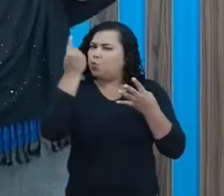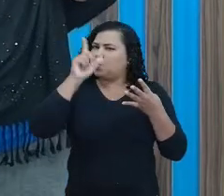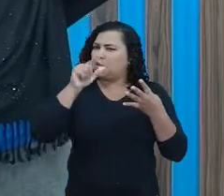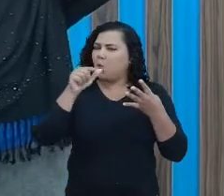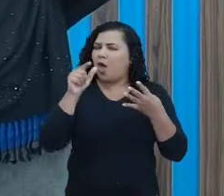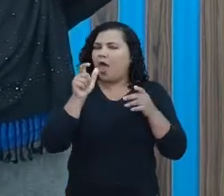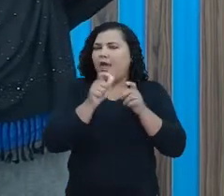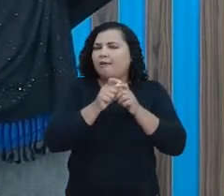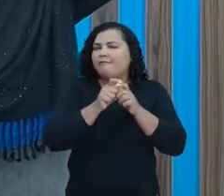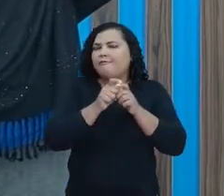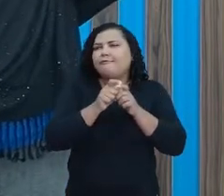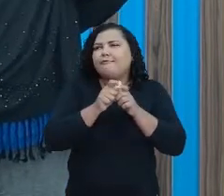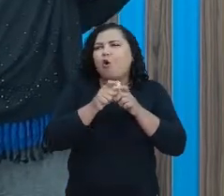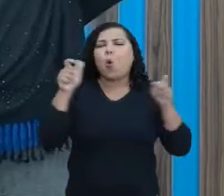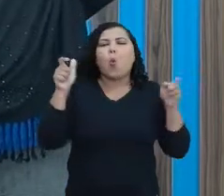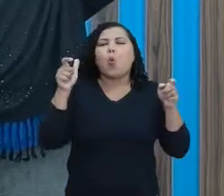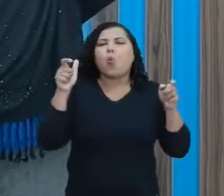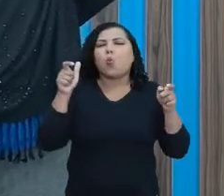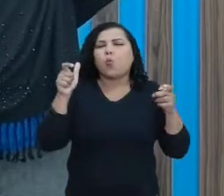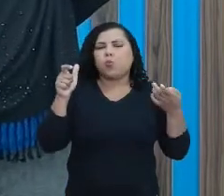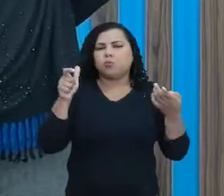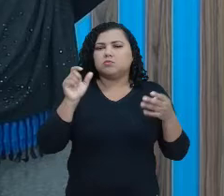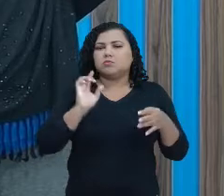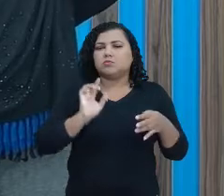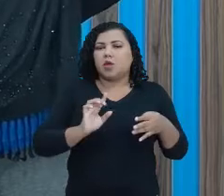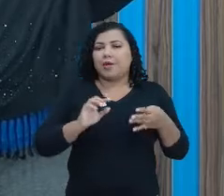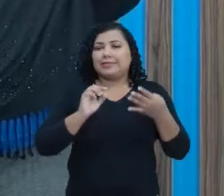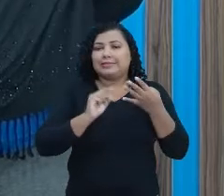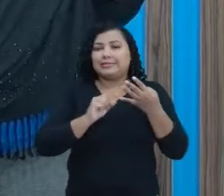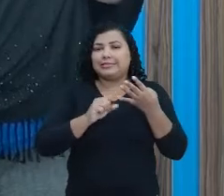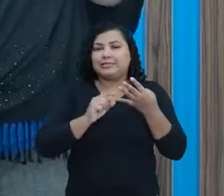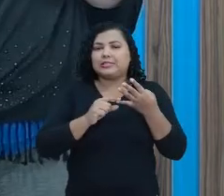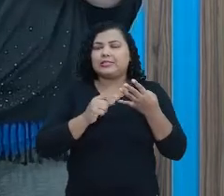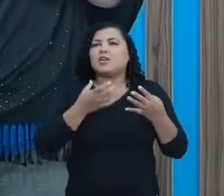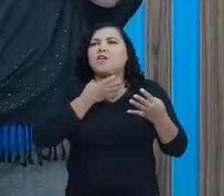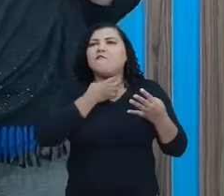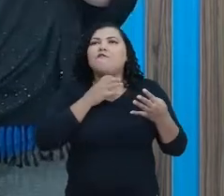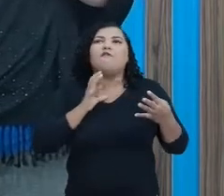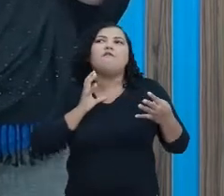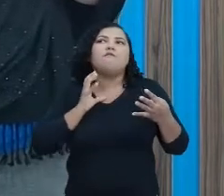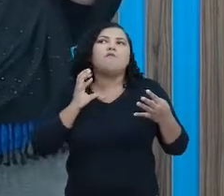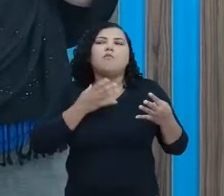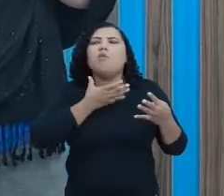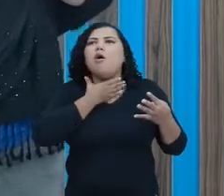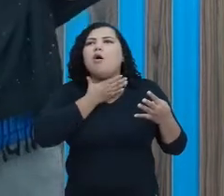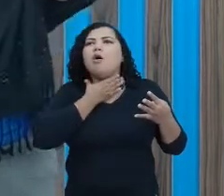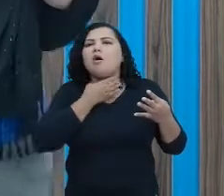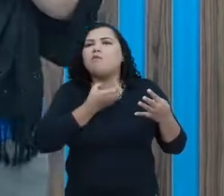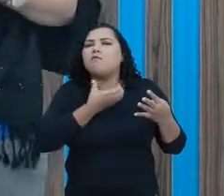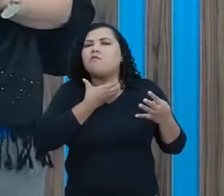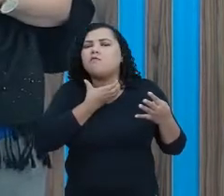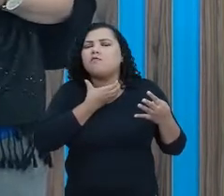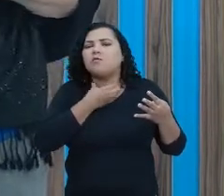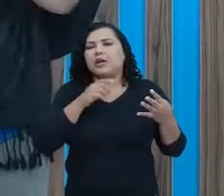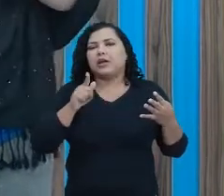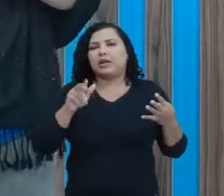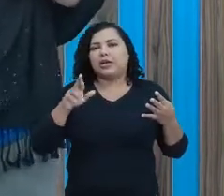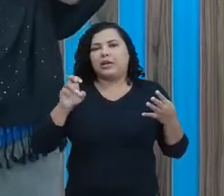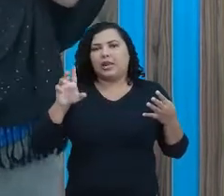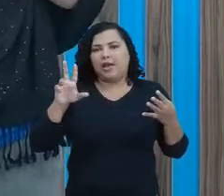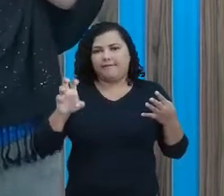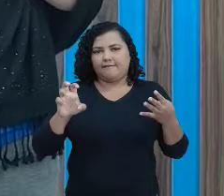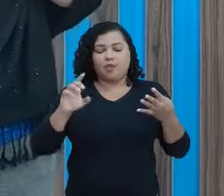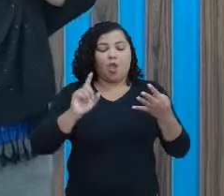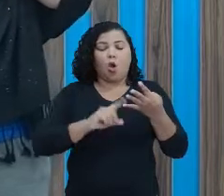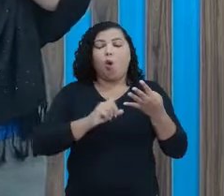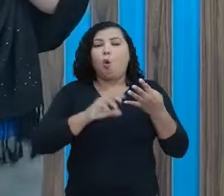a altura tem a ver com se o som é grave, como a minha voz, que tem uma voz grave, ou